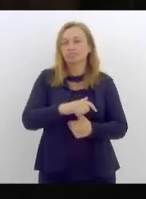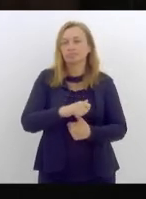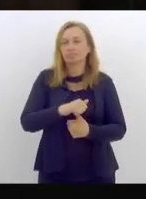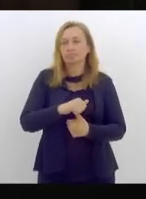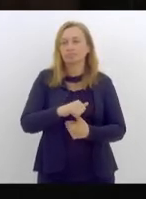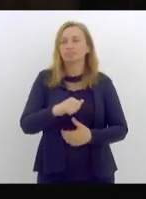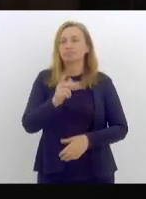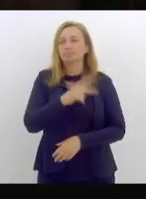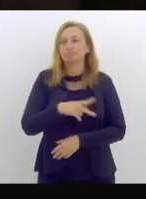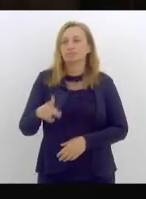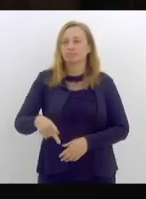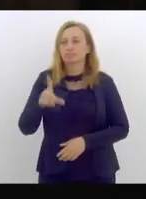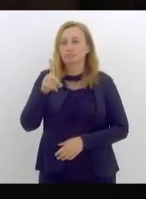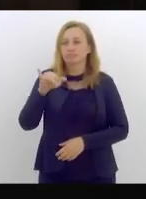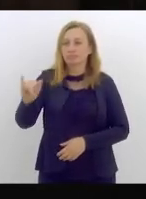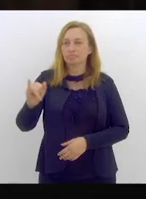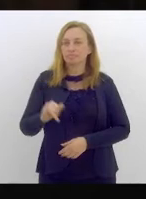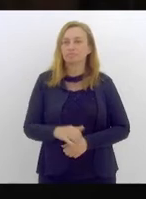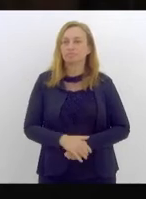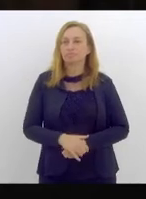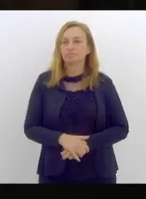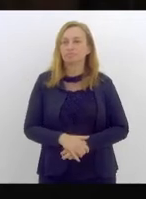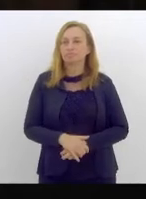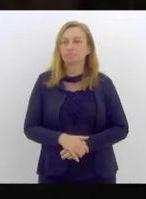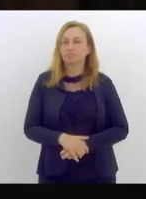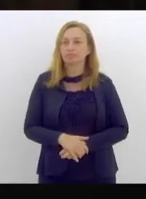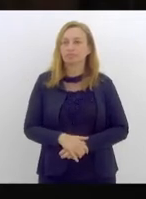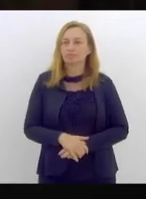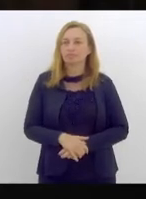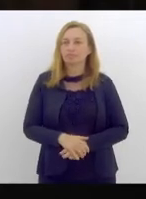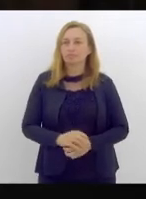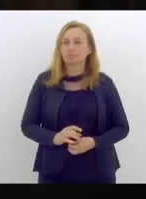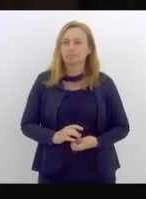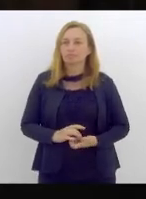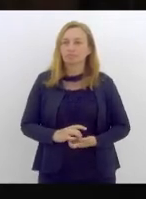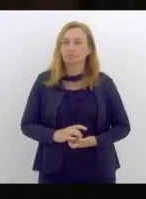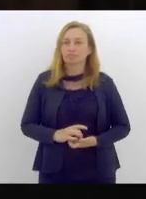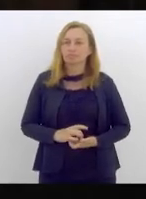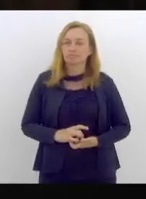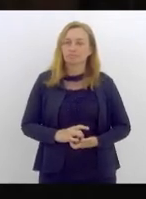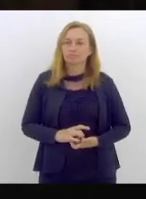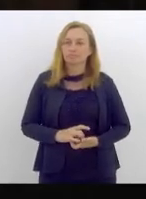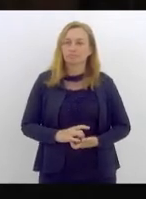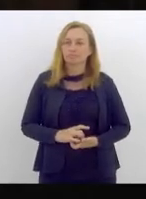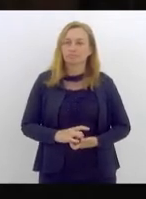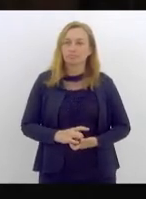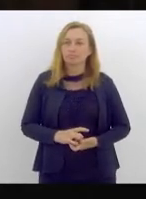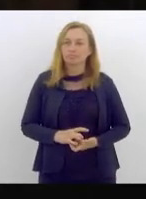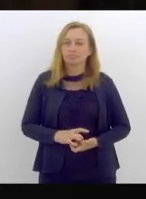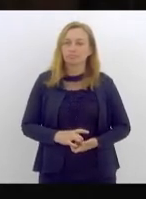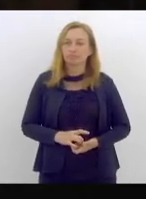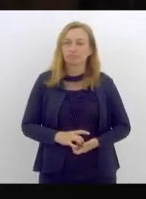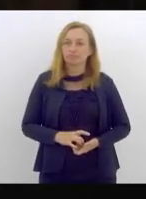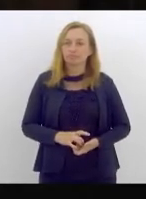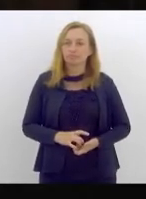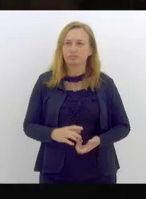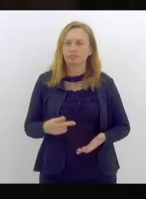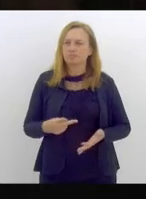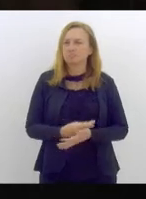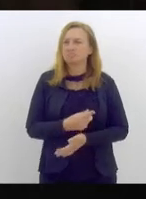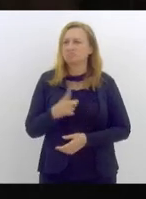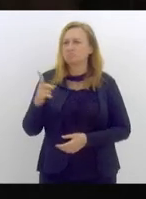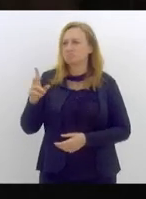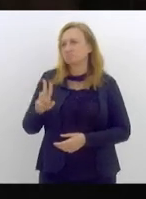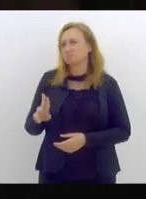o professor da Cibele e o que acontece é que é esta universidade